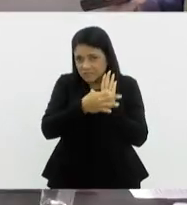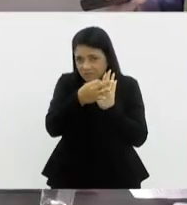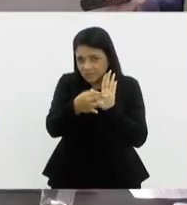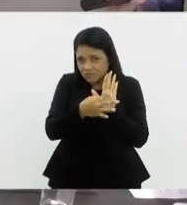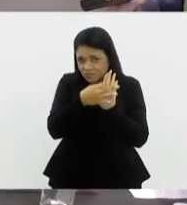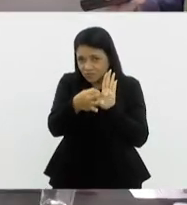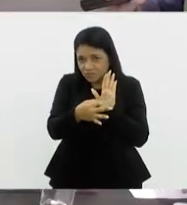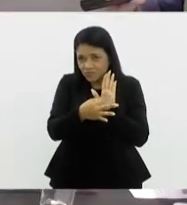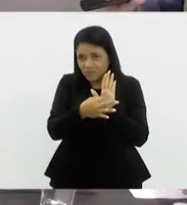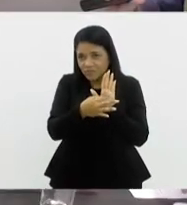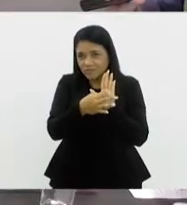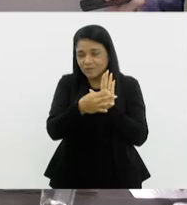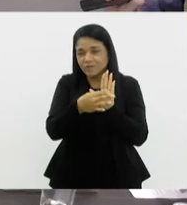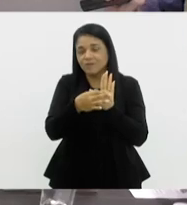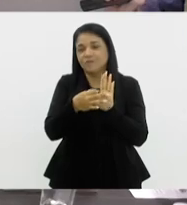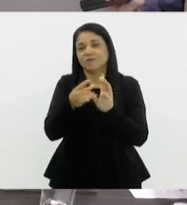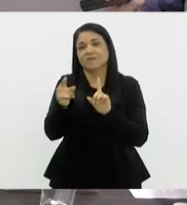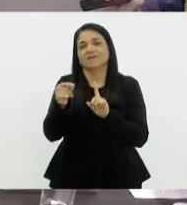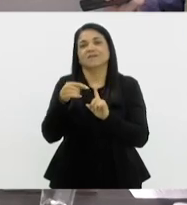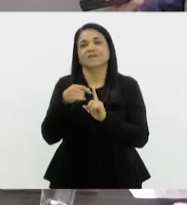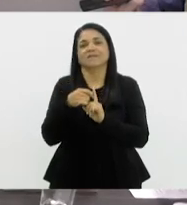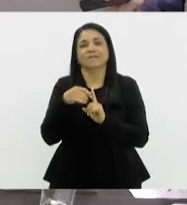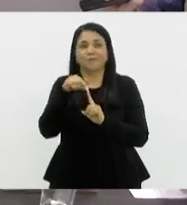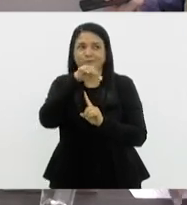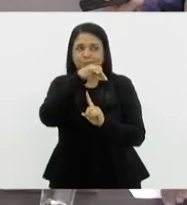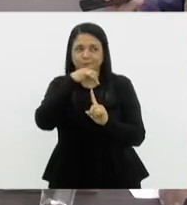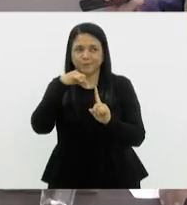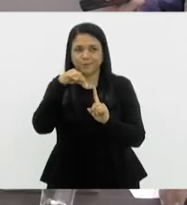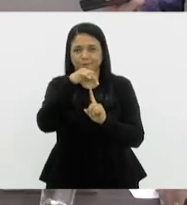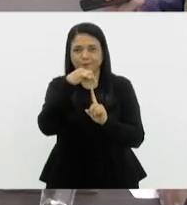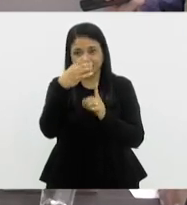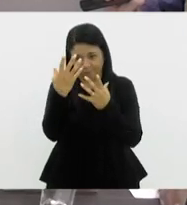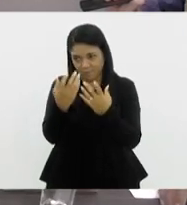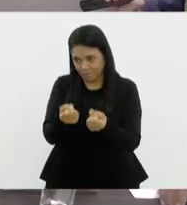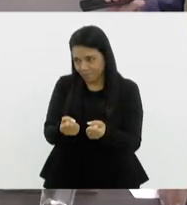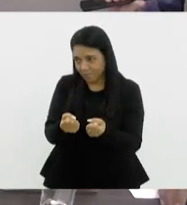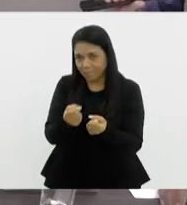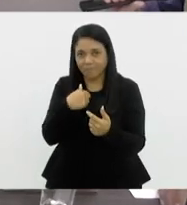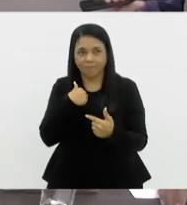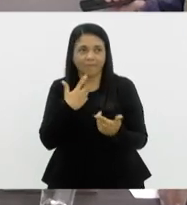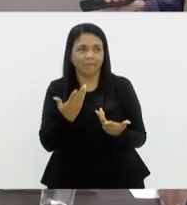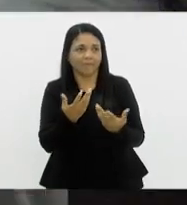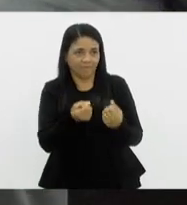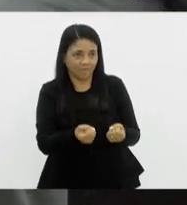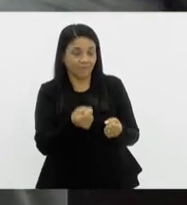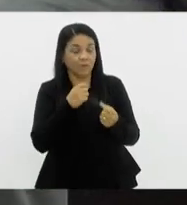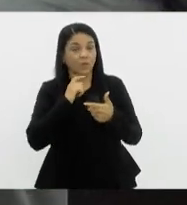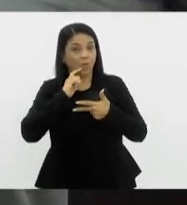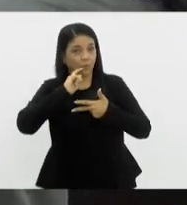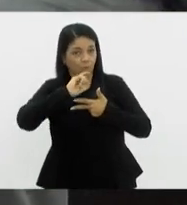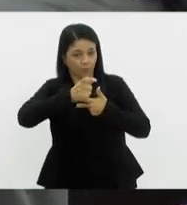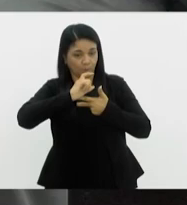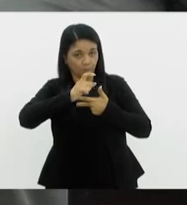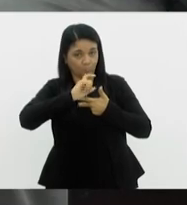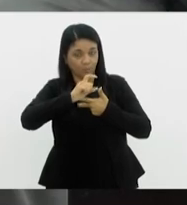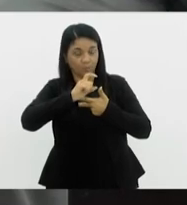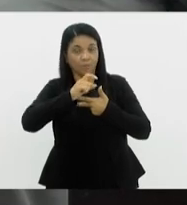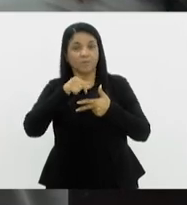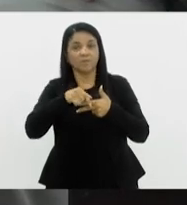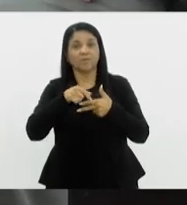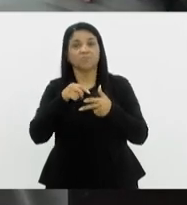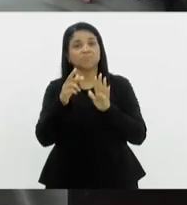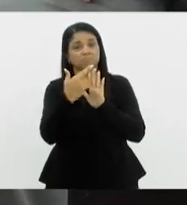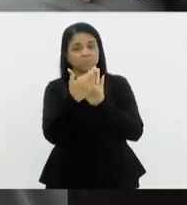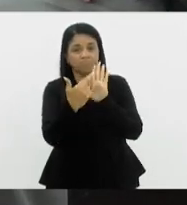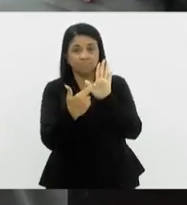seu Espírito Santo? Já está acatado. O Poder Executivo regulamentará a